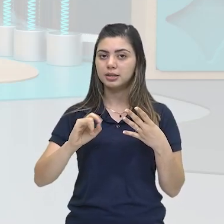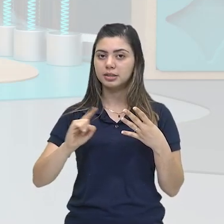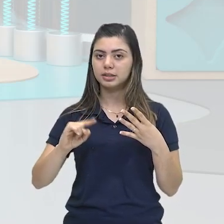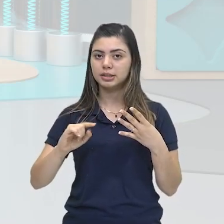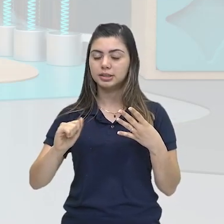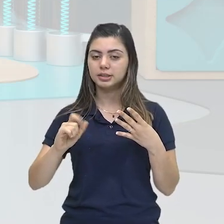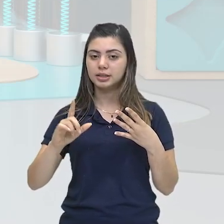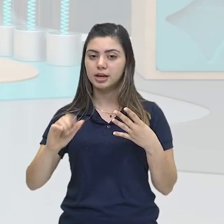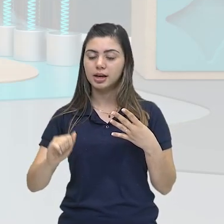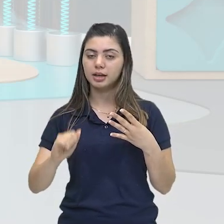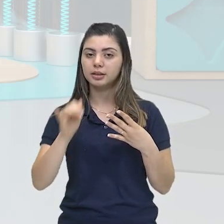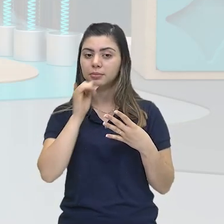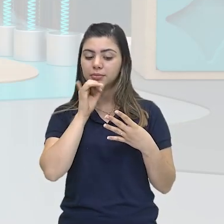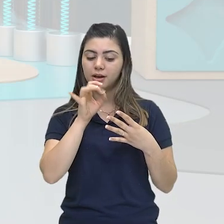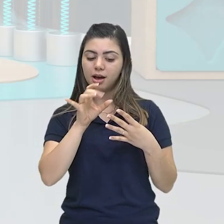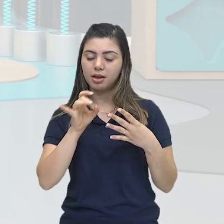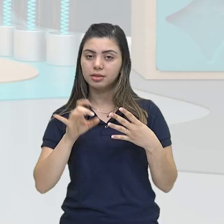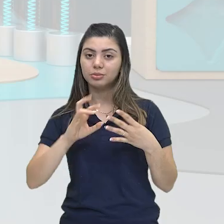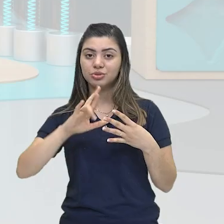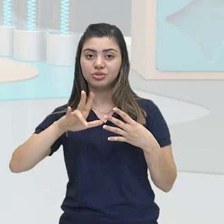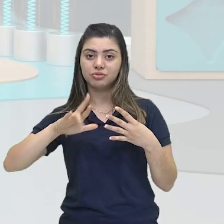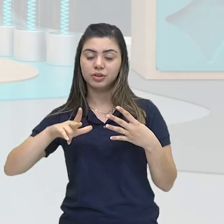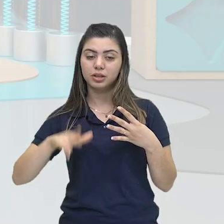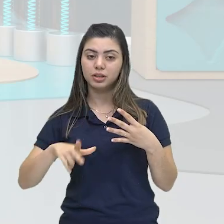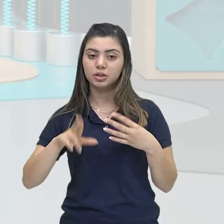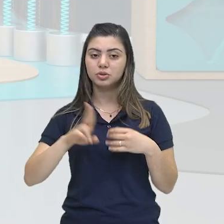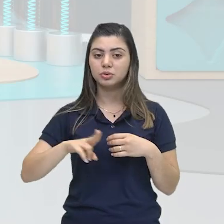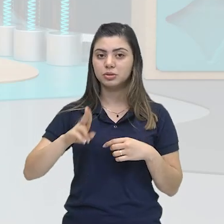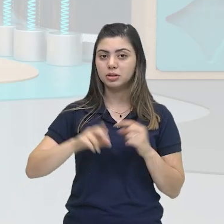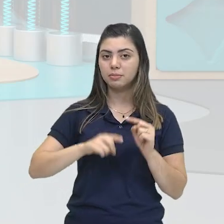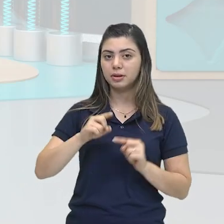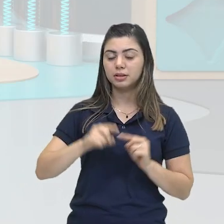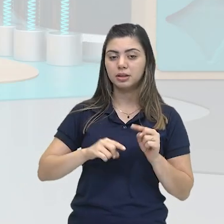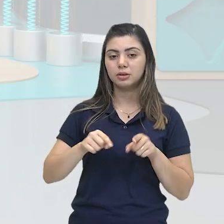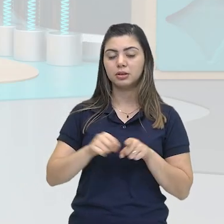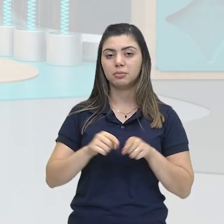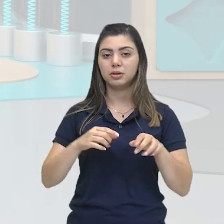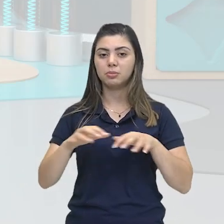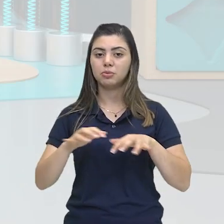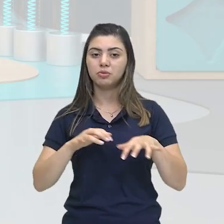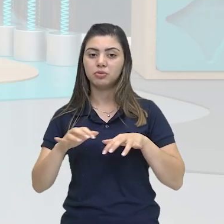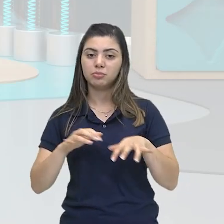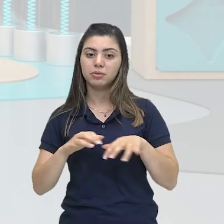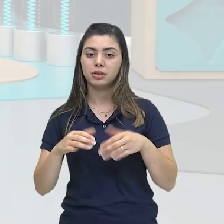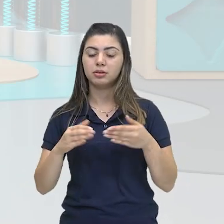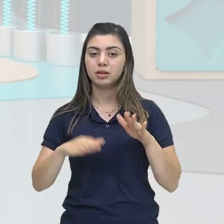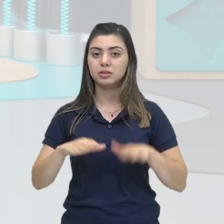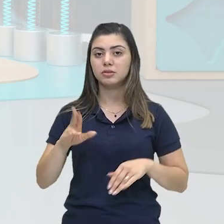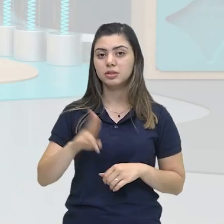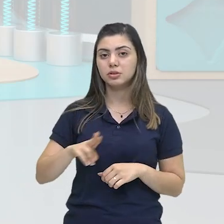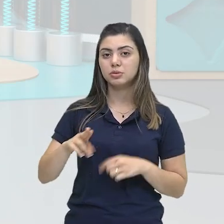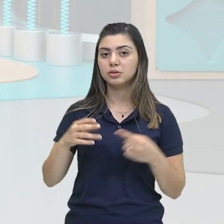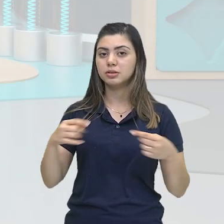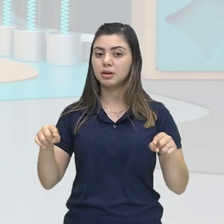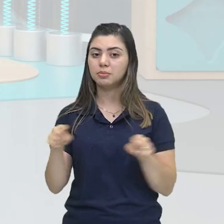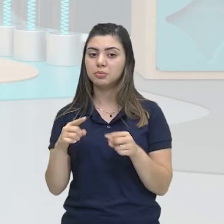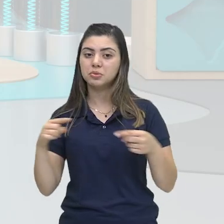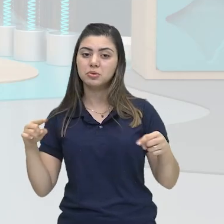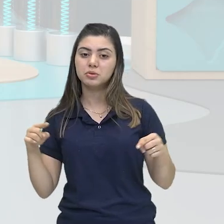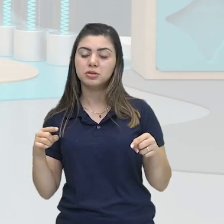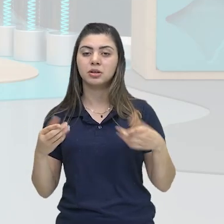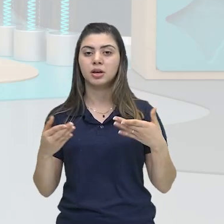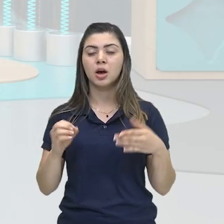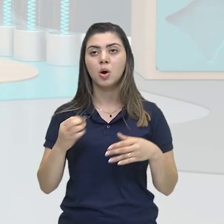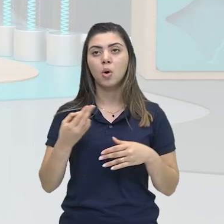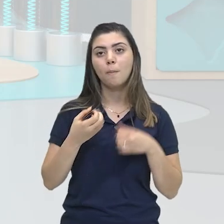Ou no uso de equipamentos, ou na forma que elas são realizadas, com música, sem música, com exercício mais pesado,